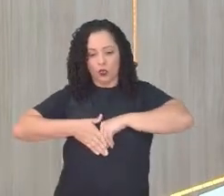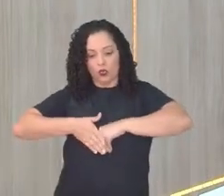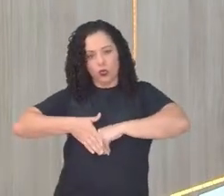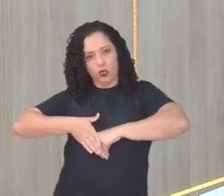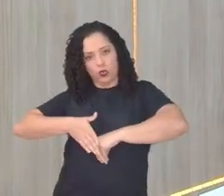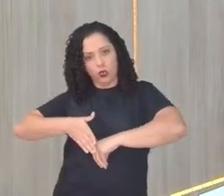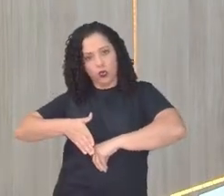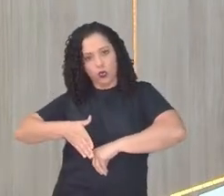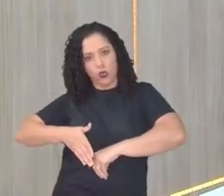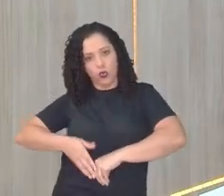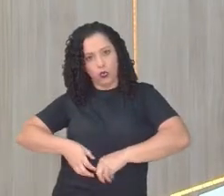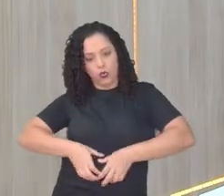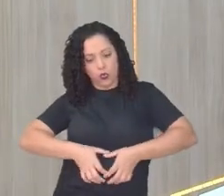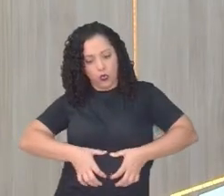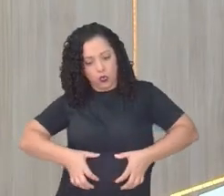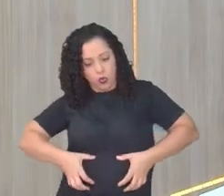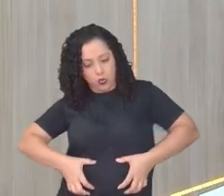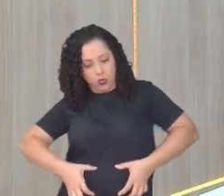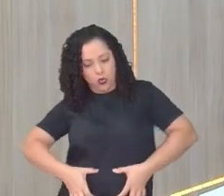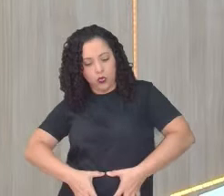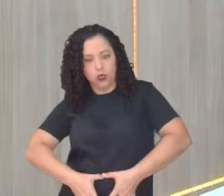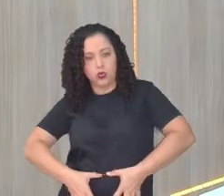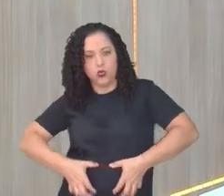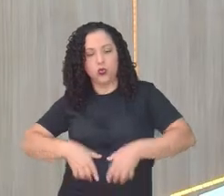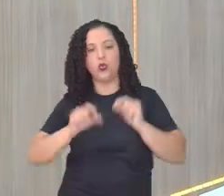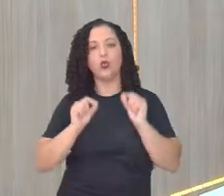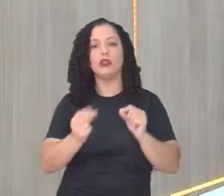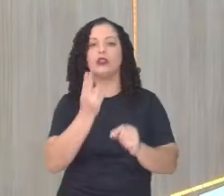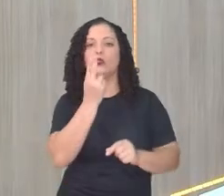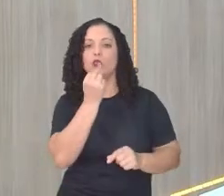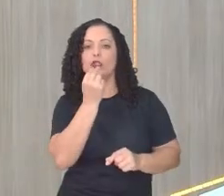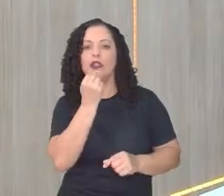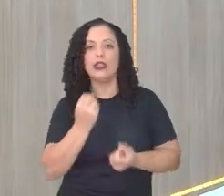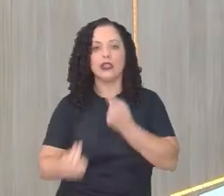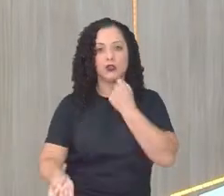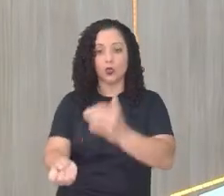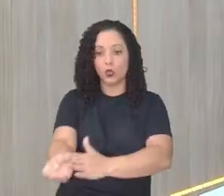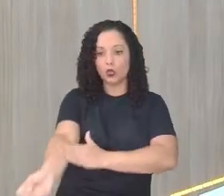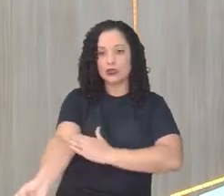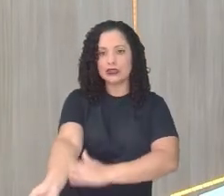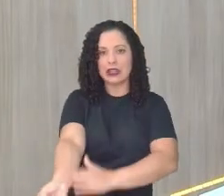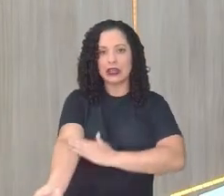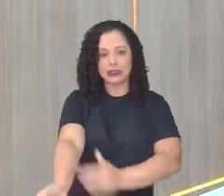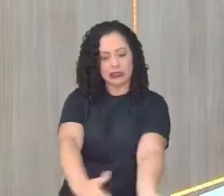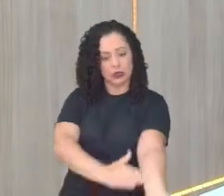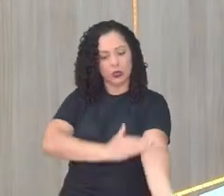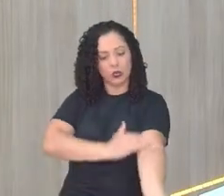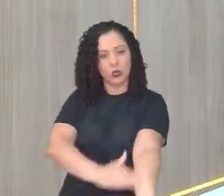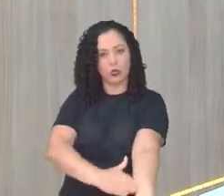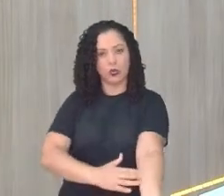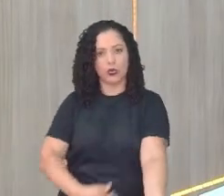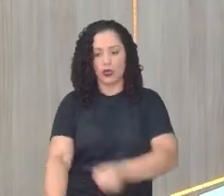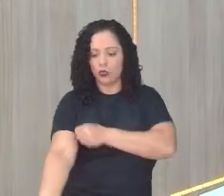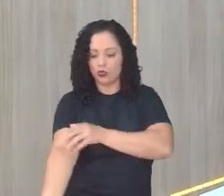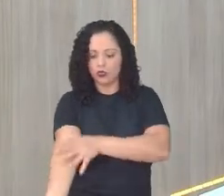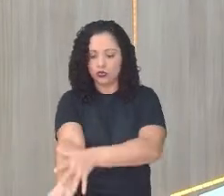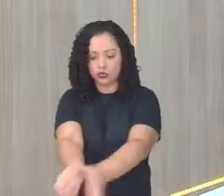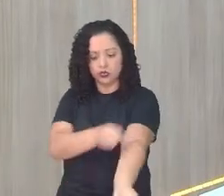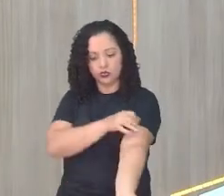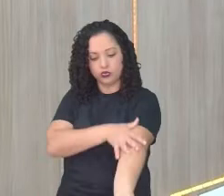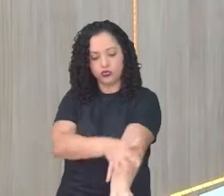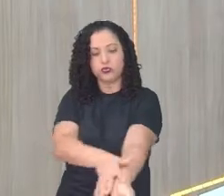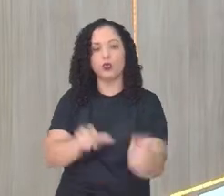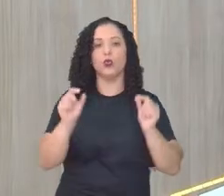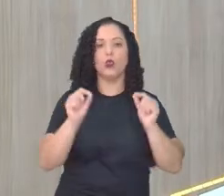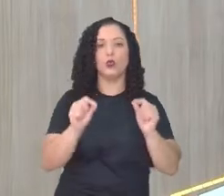nutriente vai passar para a corrente sanguínea. E o que não for nutriente, ou que não for bem digerido, vai formar as fezes. E aí